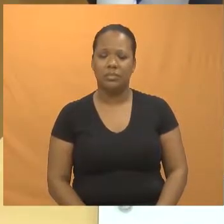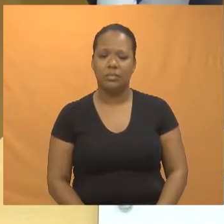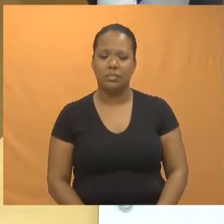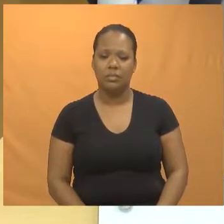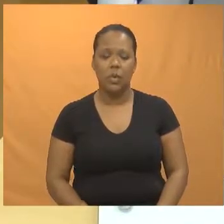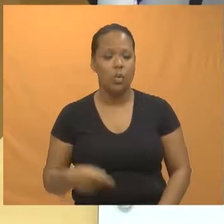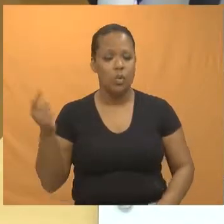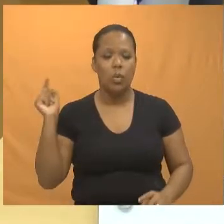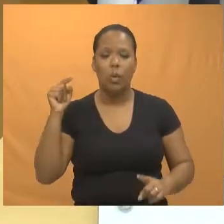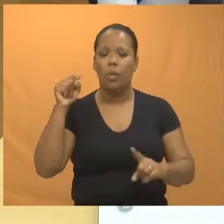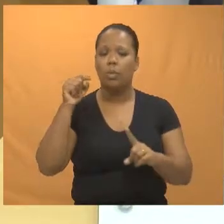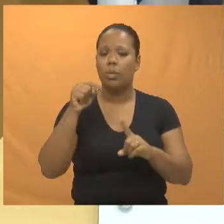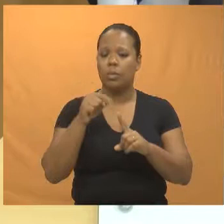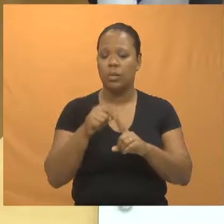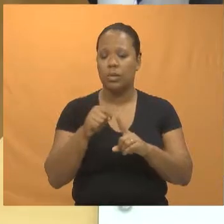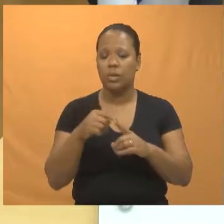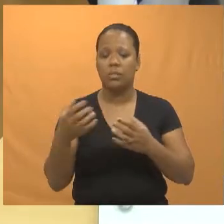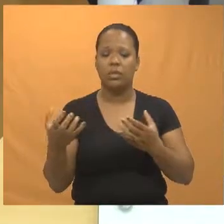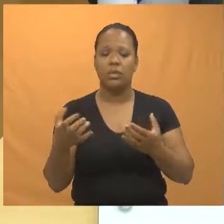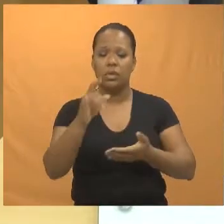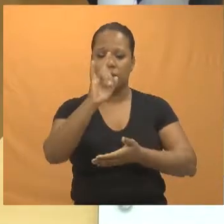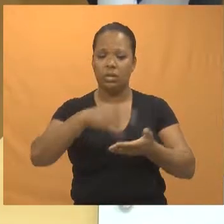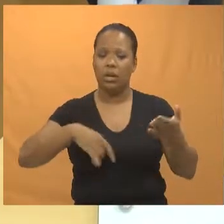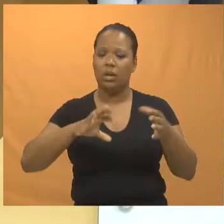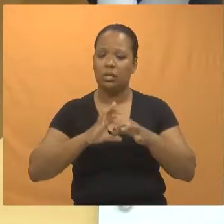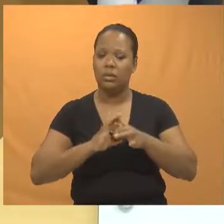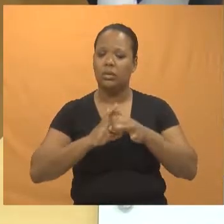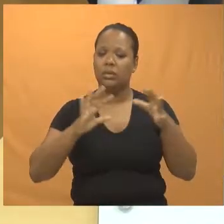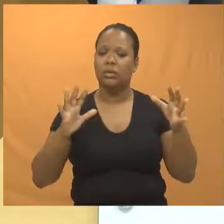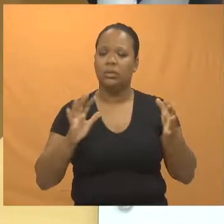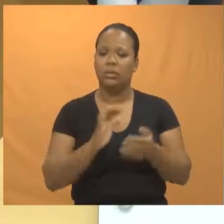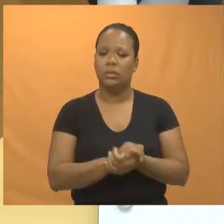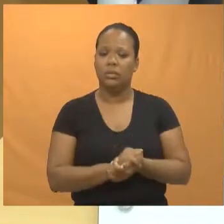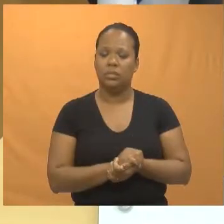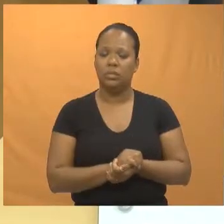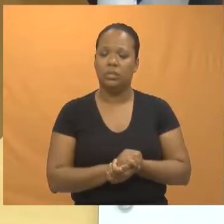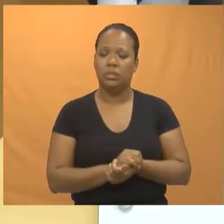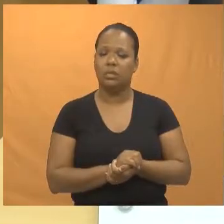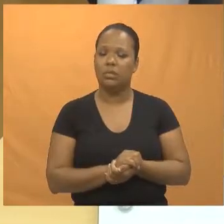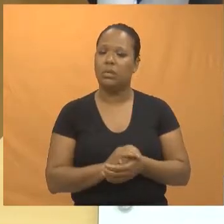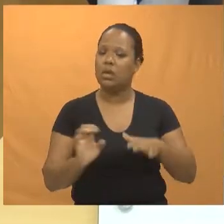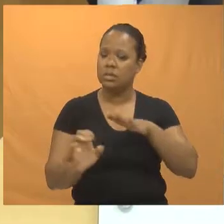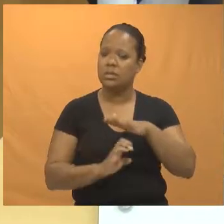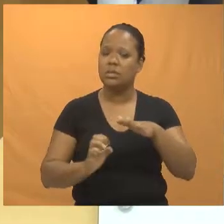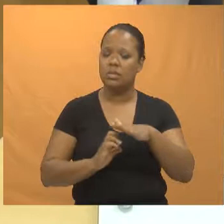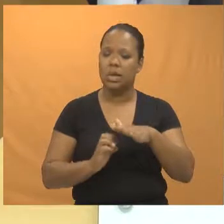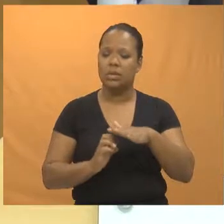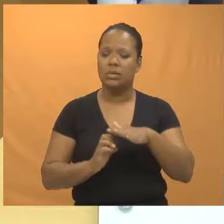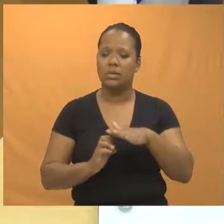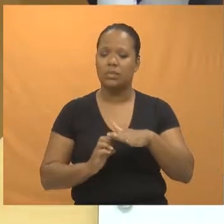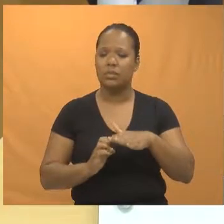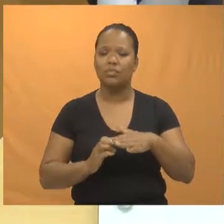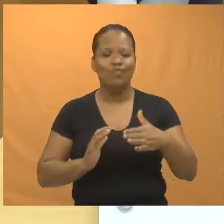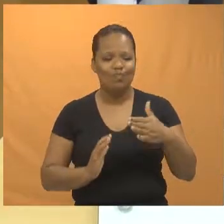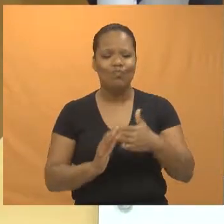o objetivo de fazer licenciamentos no nosso município para que esses empreendimentos sejam então instalados